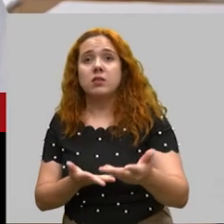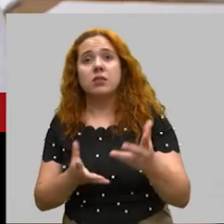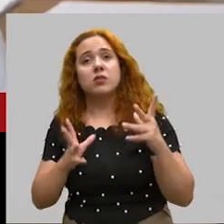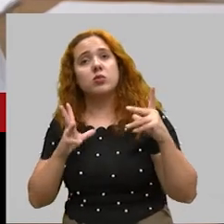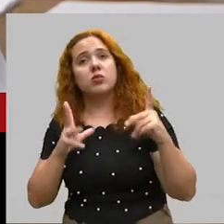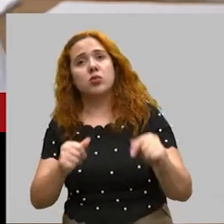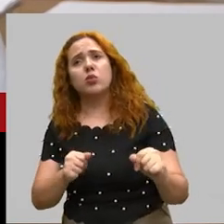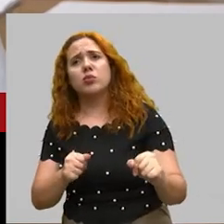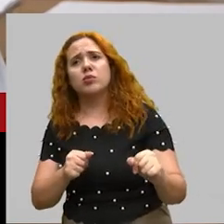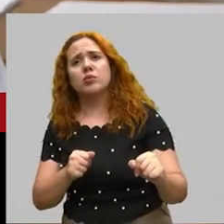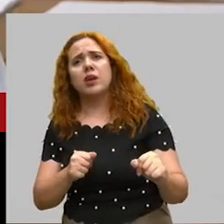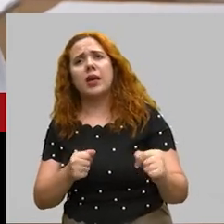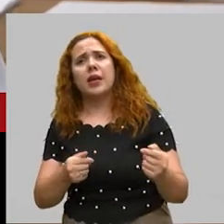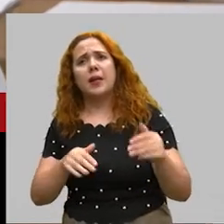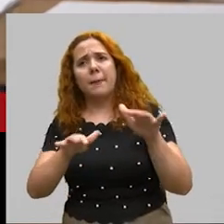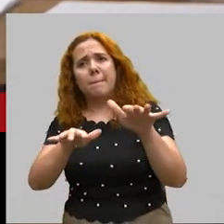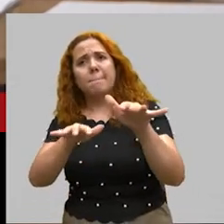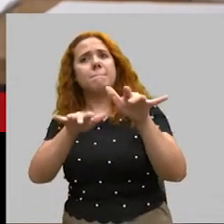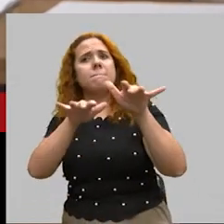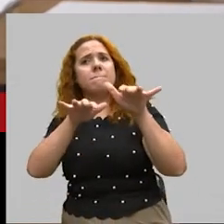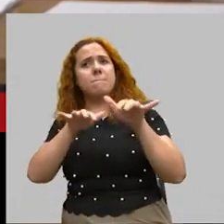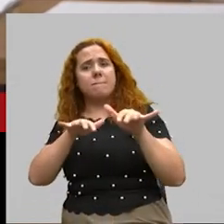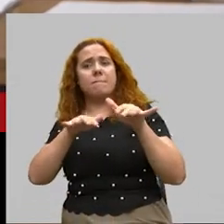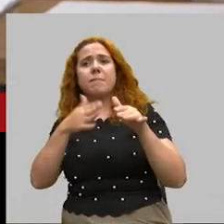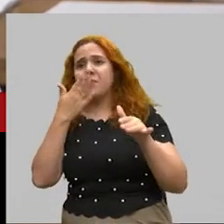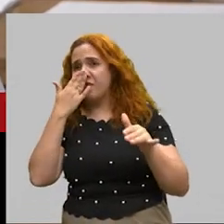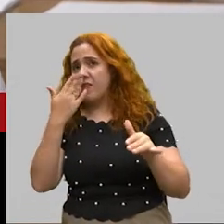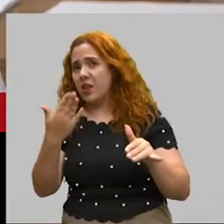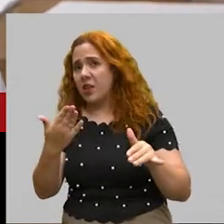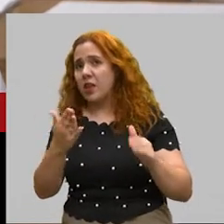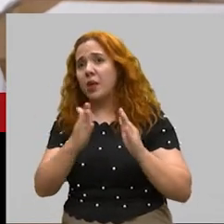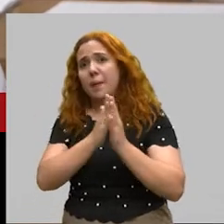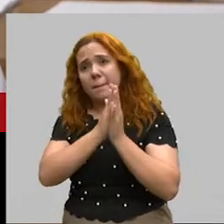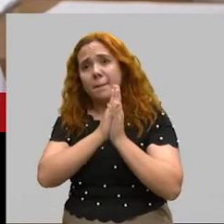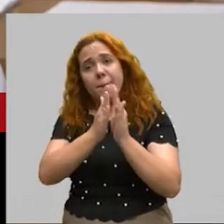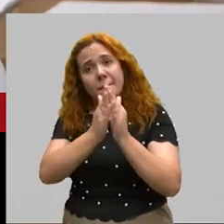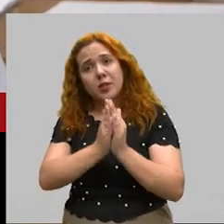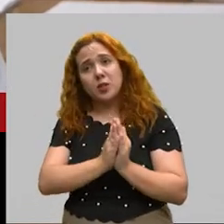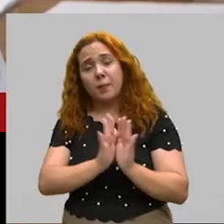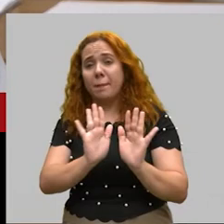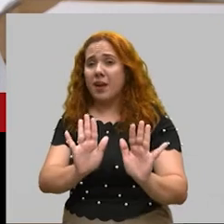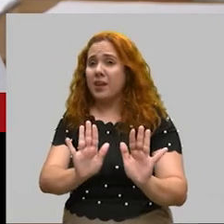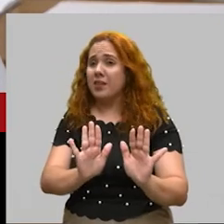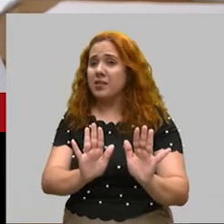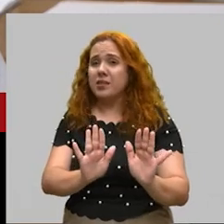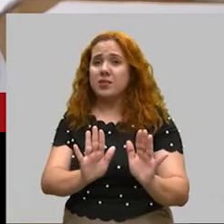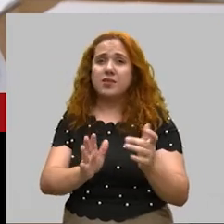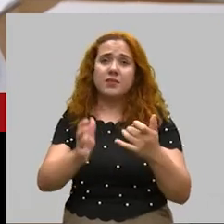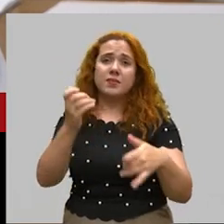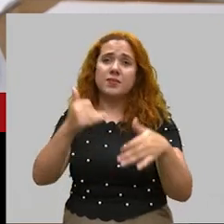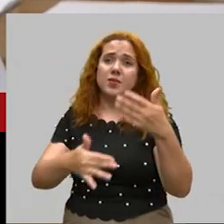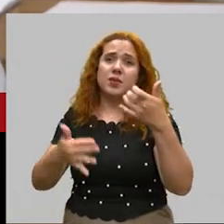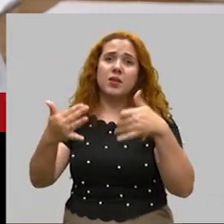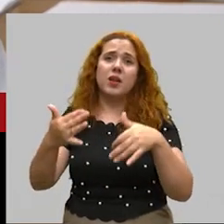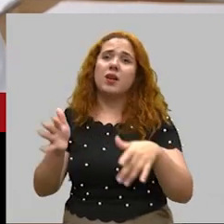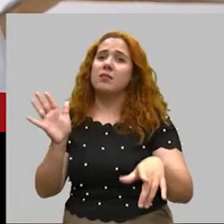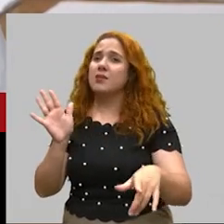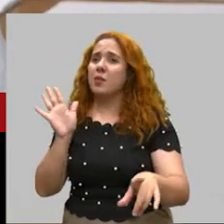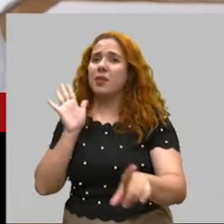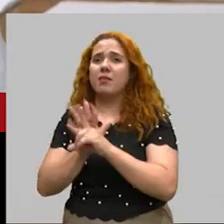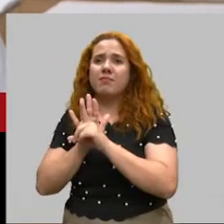tivessem aqui mais perto de nós a gente até fez essa solicitação aqui mas Foi explicado né que há uma Norma da